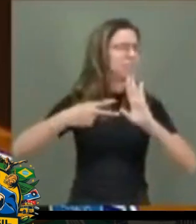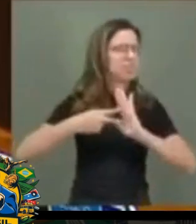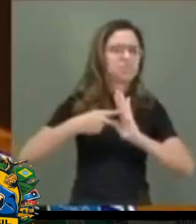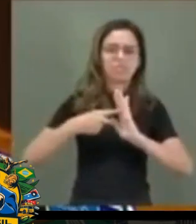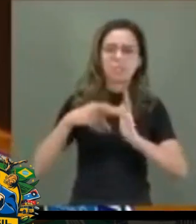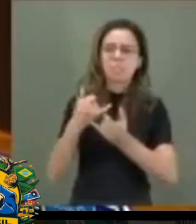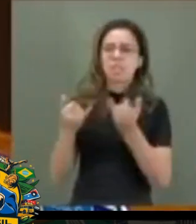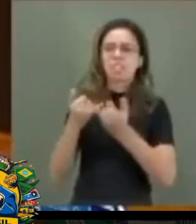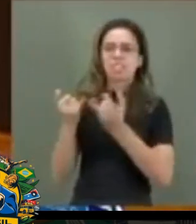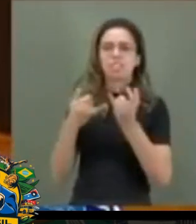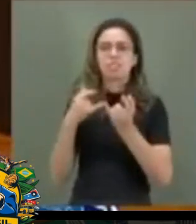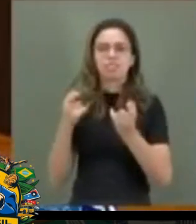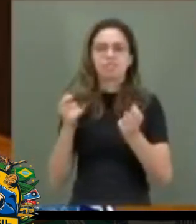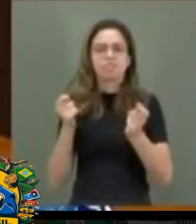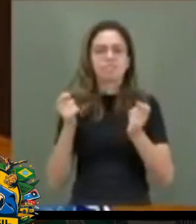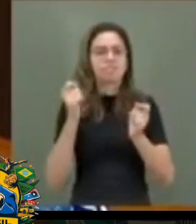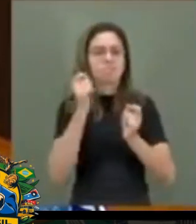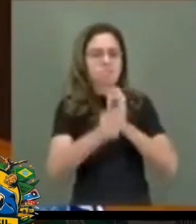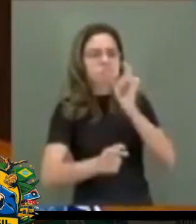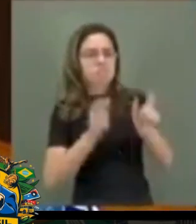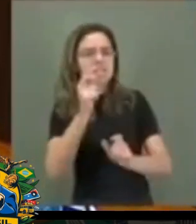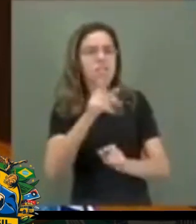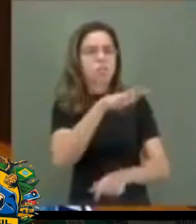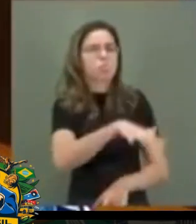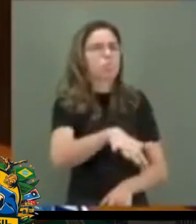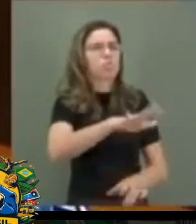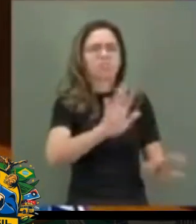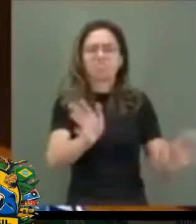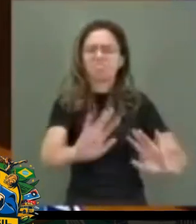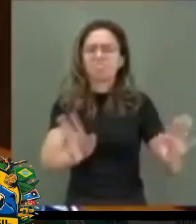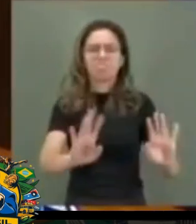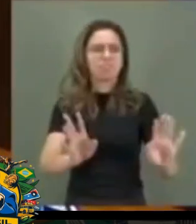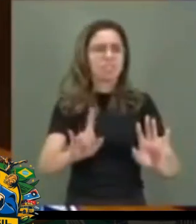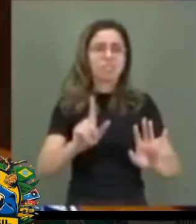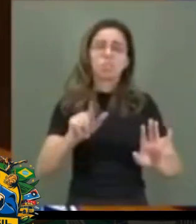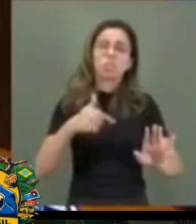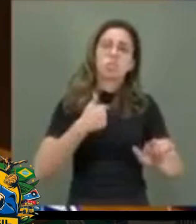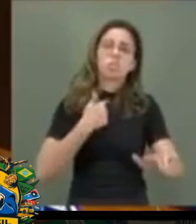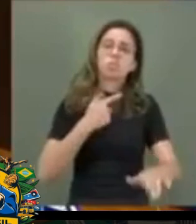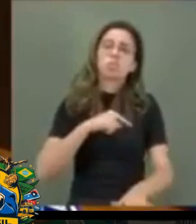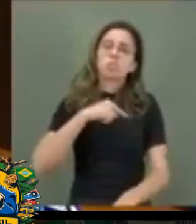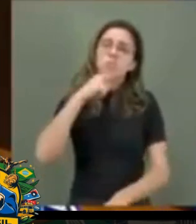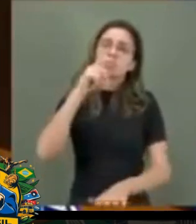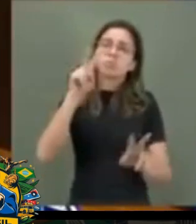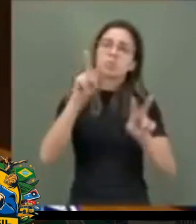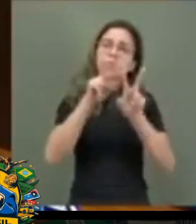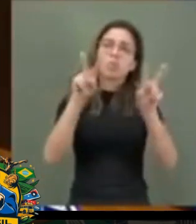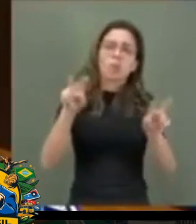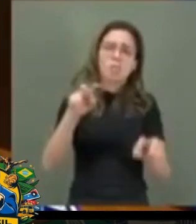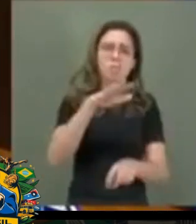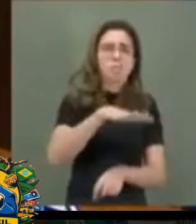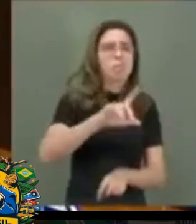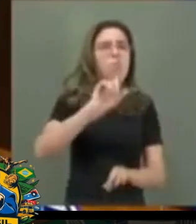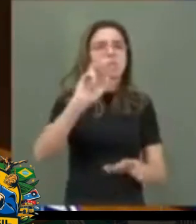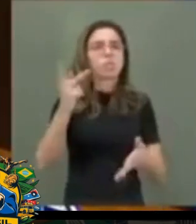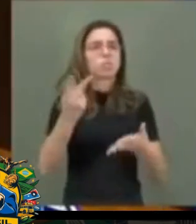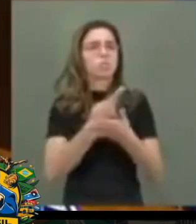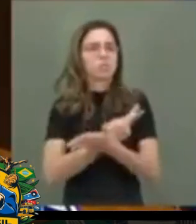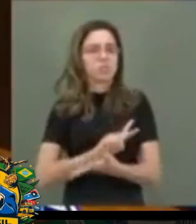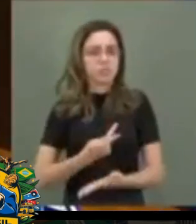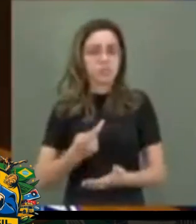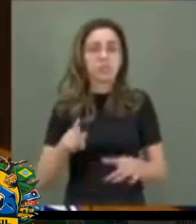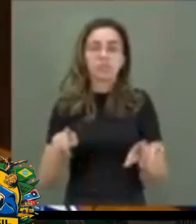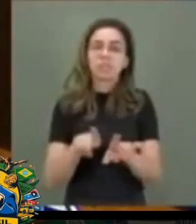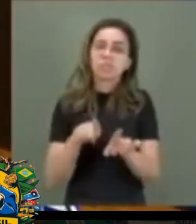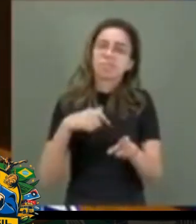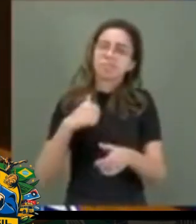nenhuma. Aqui, nós estamos cumprindo um papel diante de uma dúvida sobre uma diligência específica. Aliás, né,